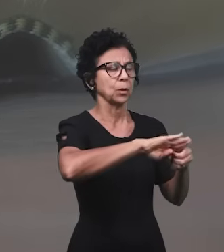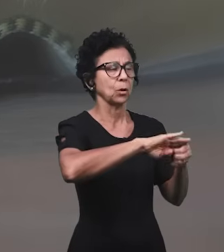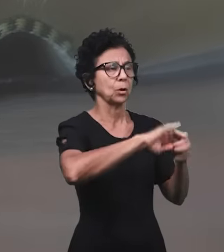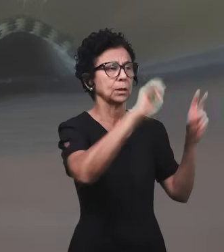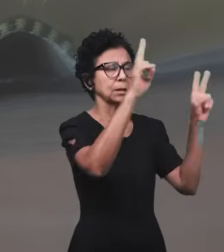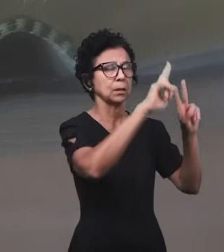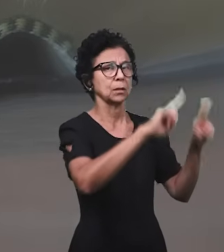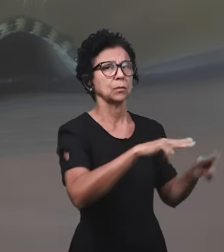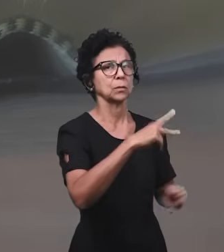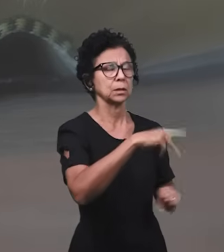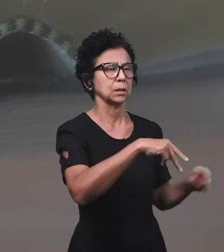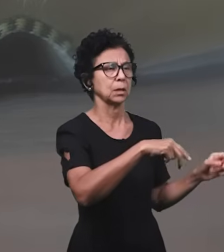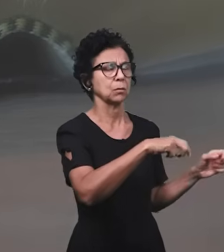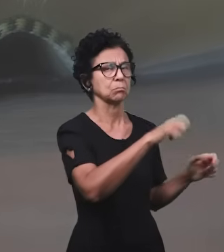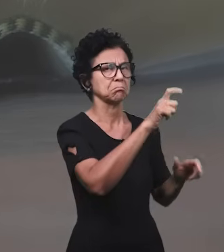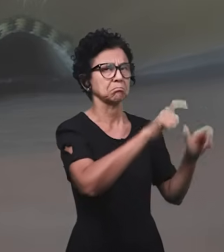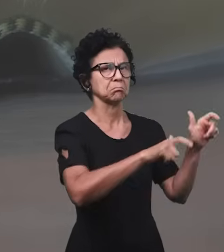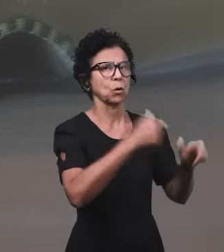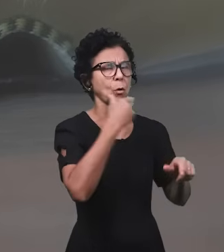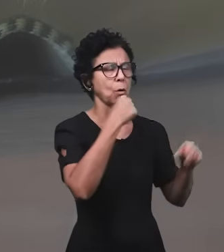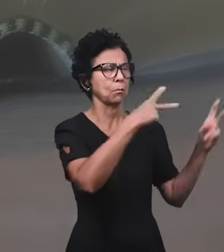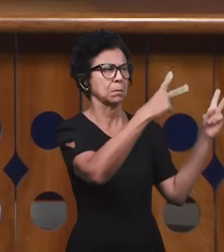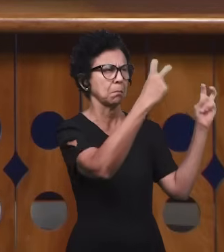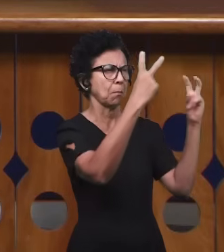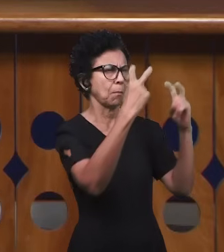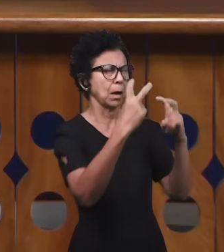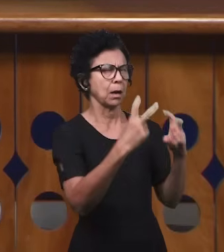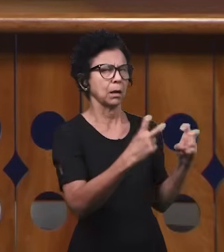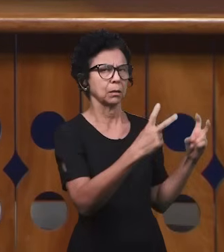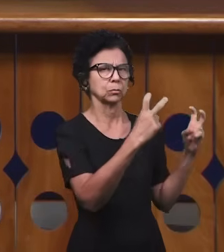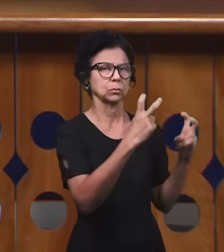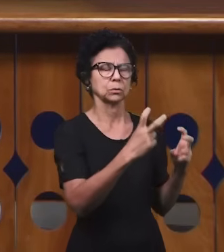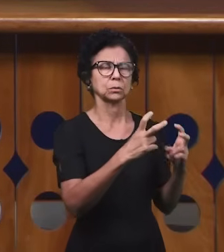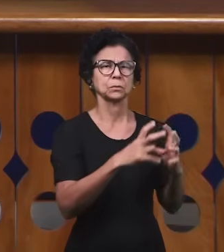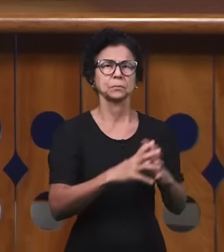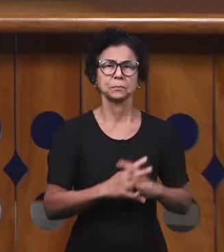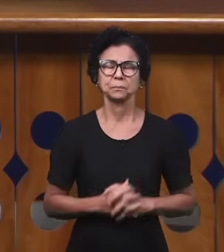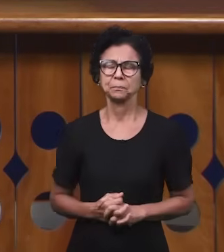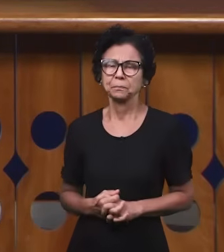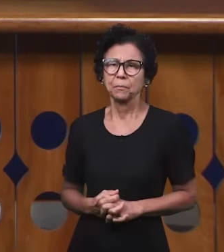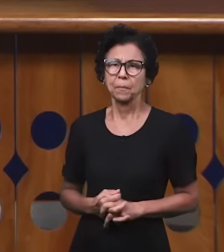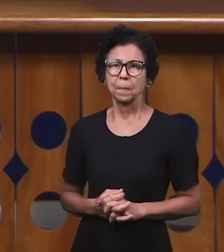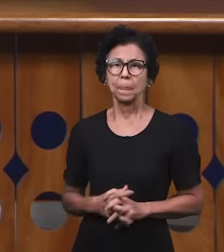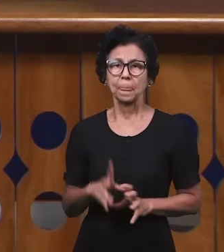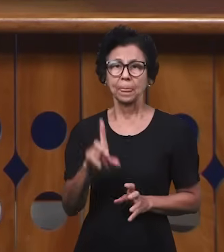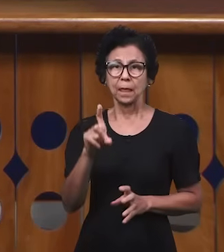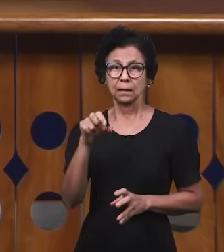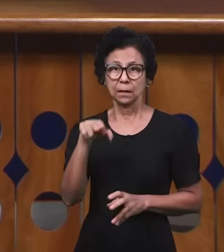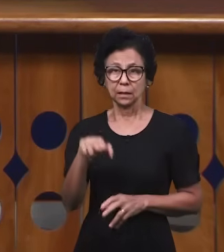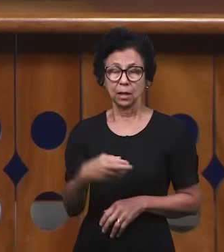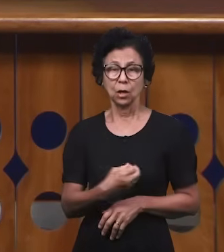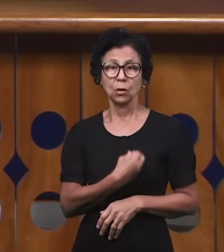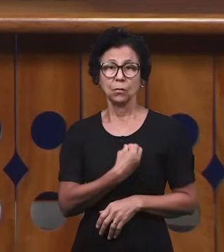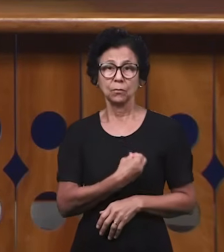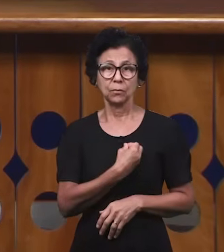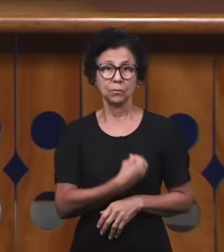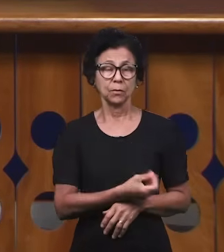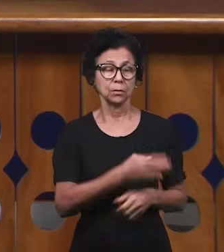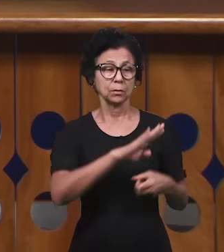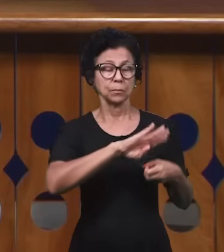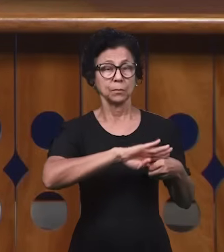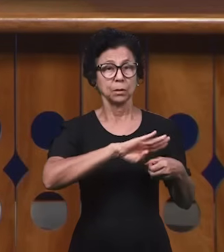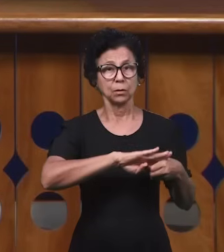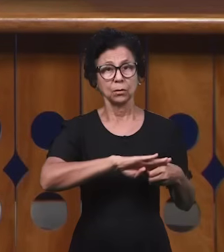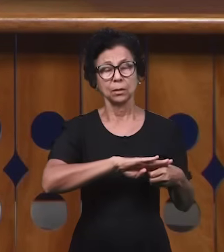Daniel esteve até o 1º ano de Ciro. Meus amados, é muito interessante a experiência de Daniel quando